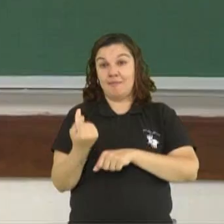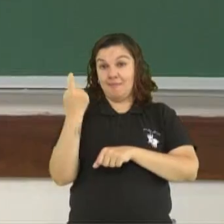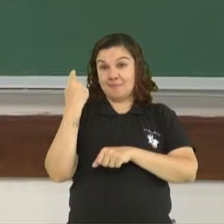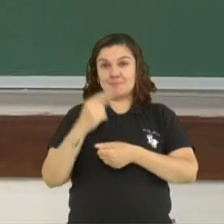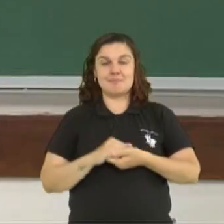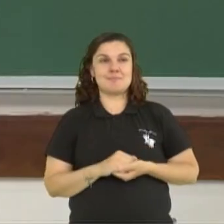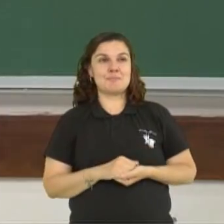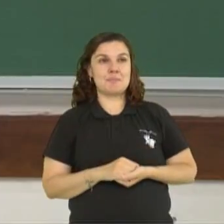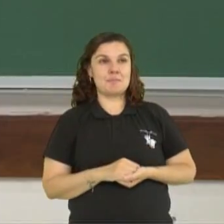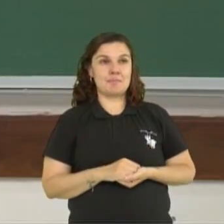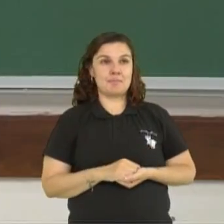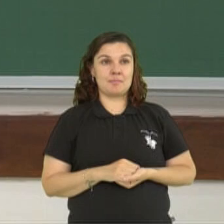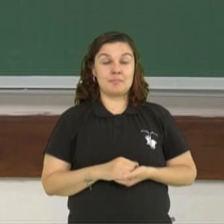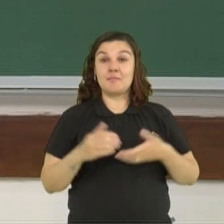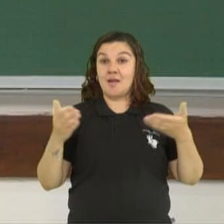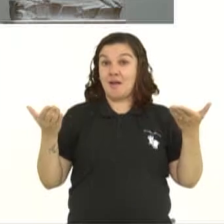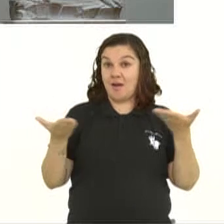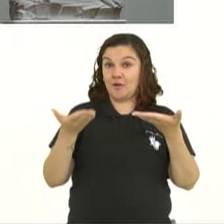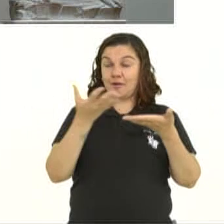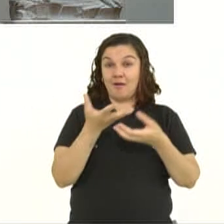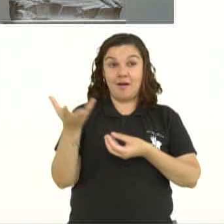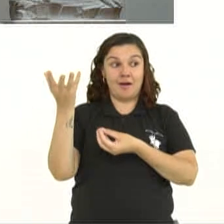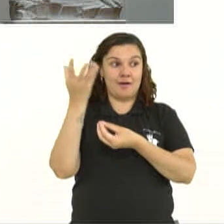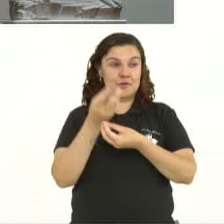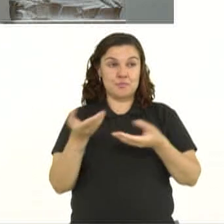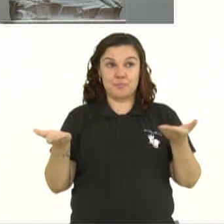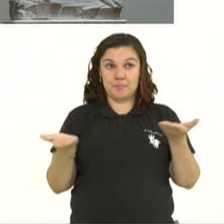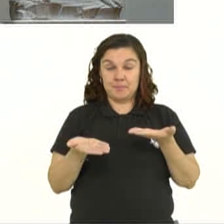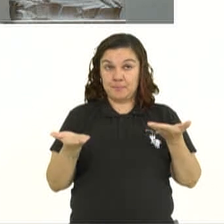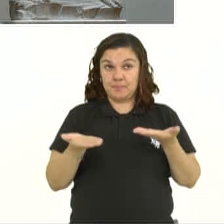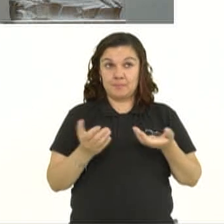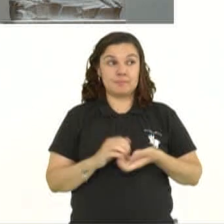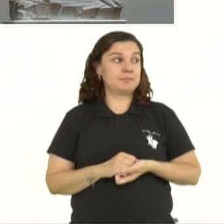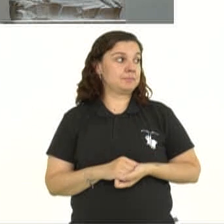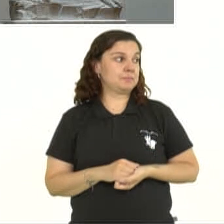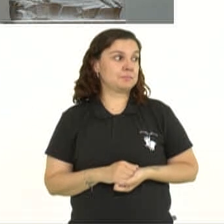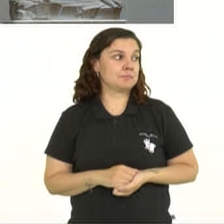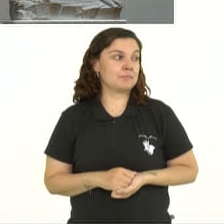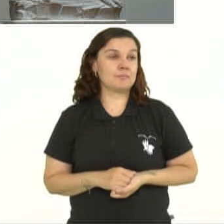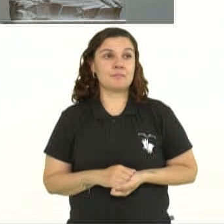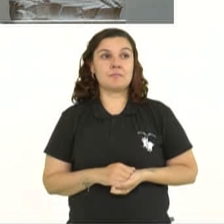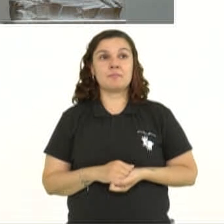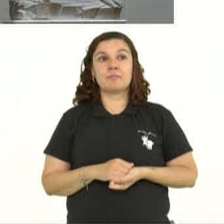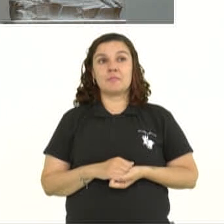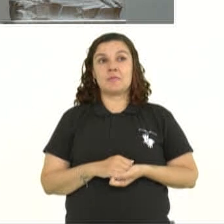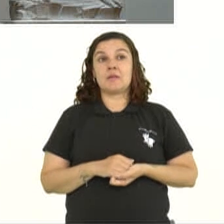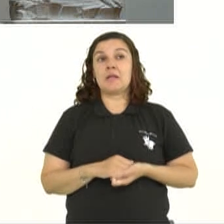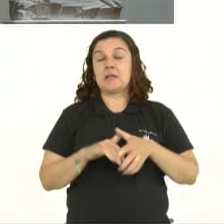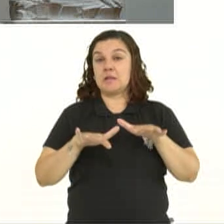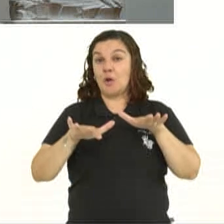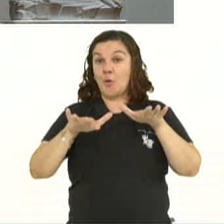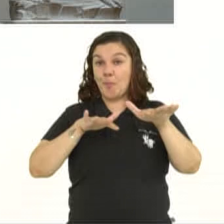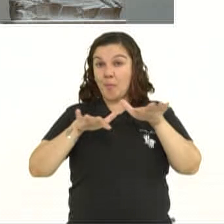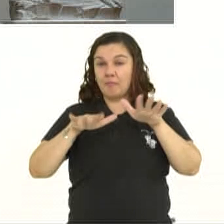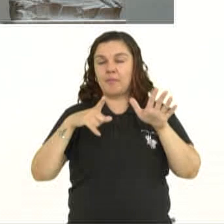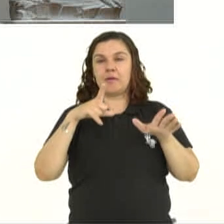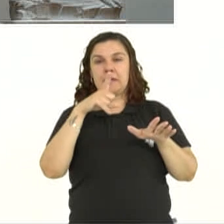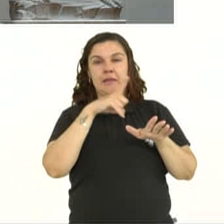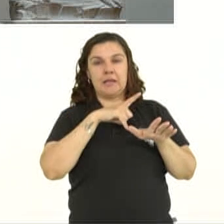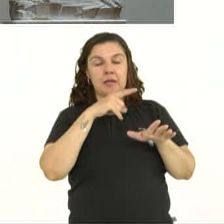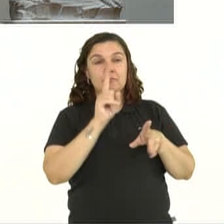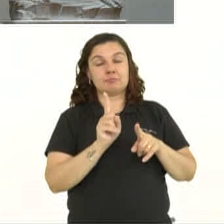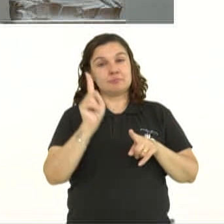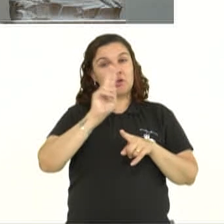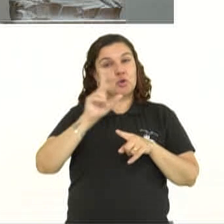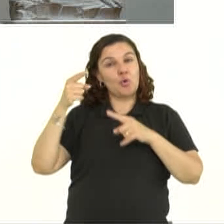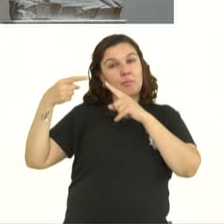Média. E nós vemos a arte na Idade Moderna, antropocentrismo, movimentos, nós temos o Renascimento, o